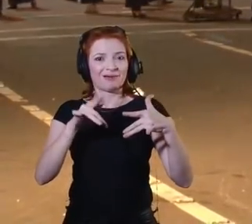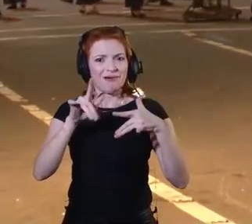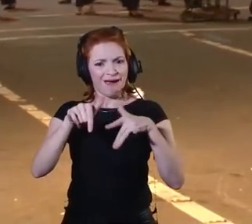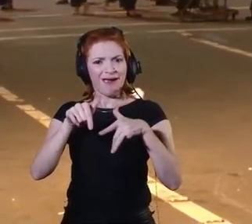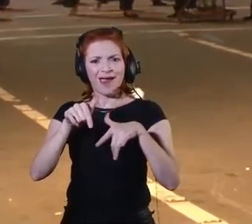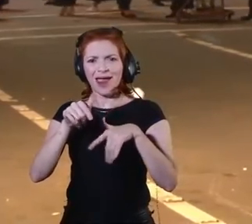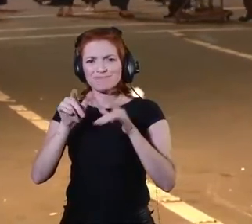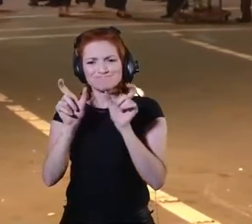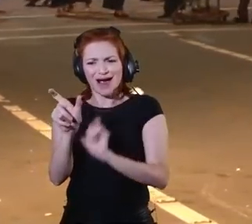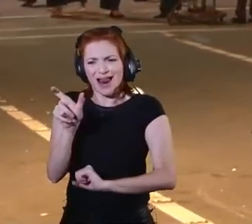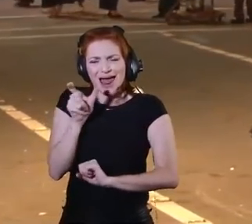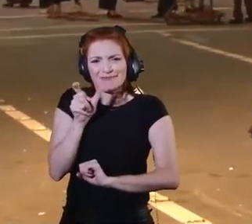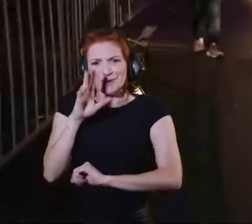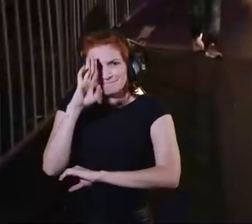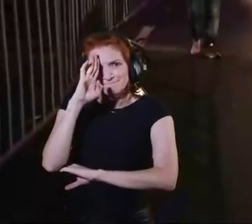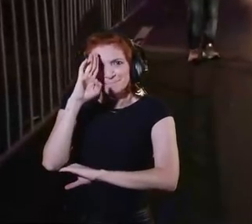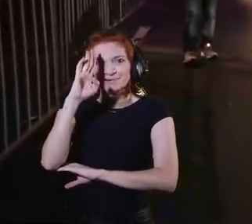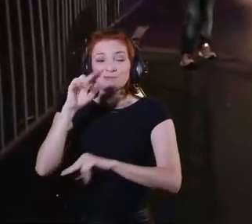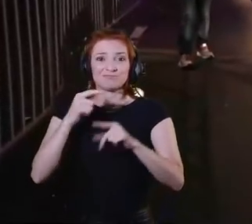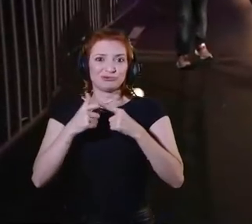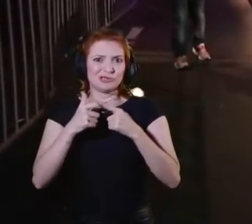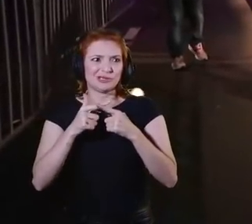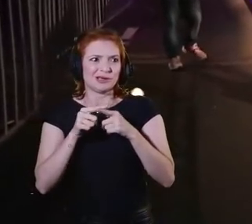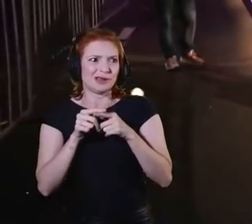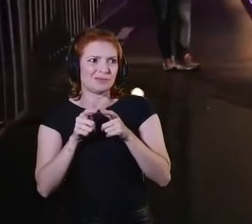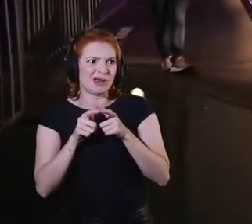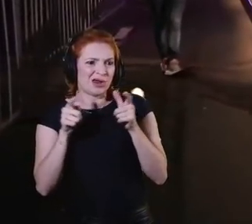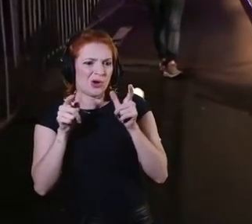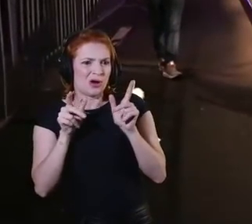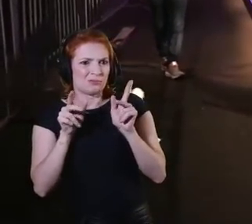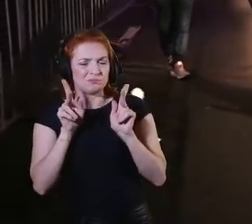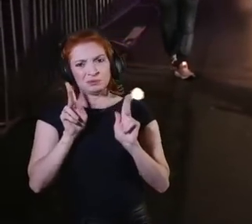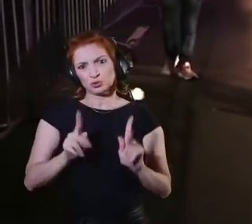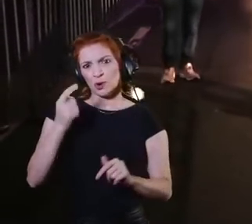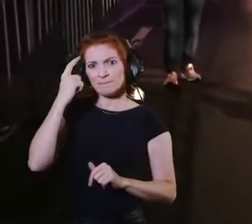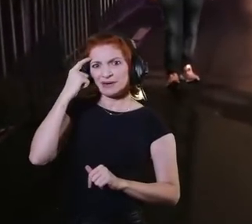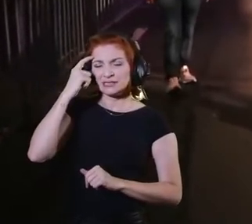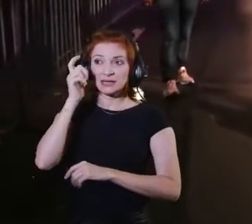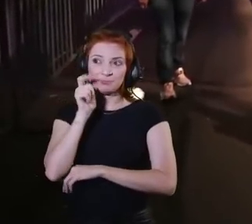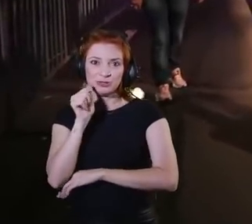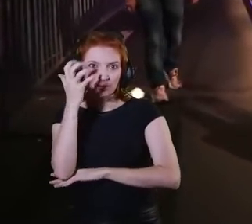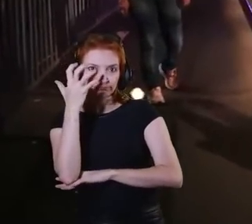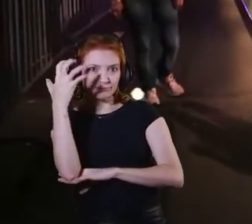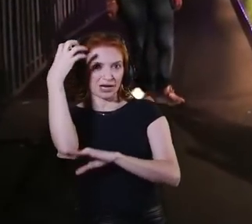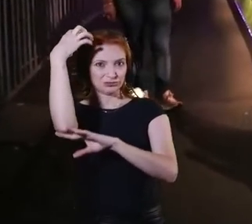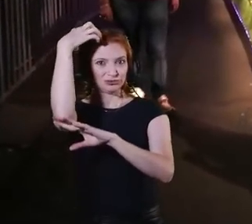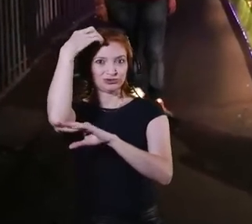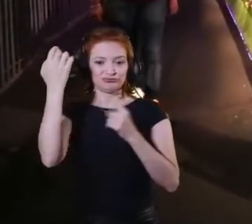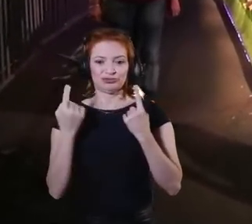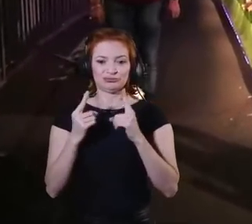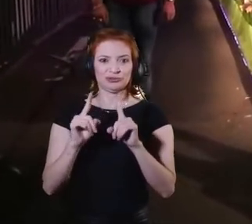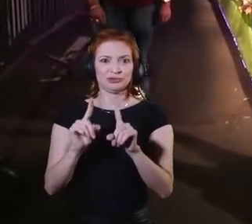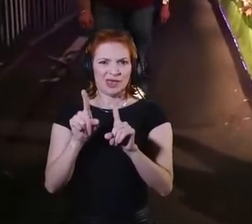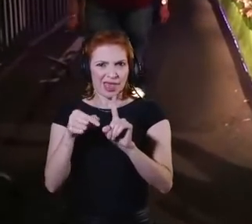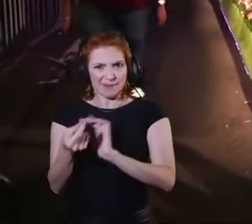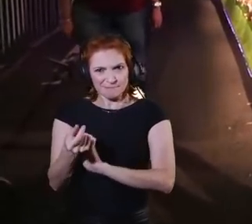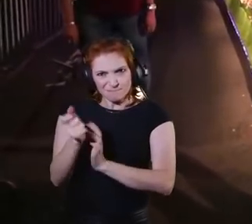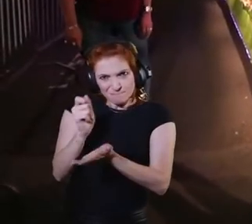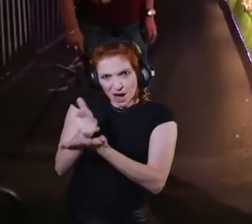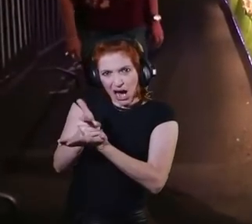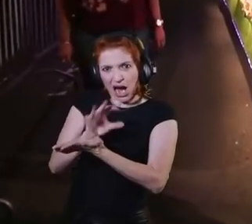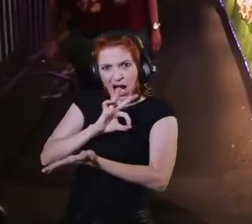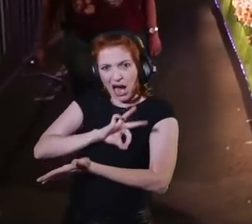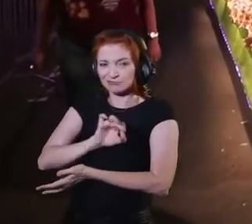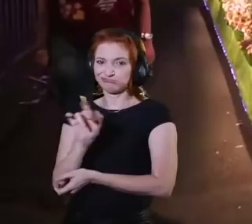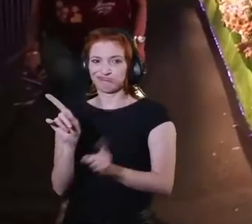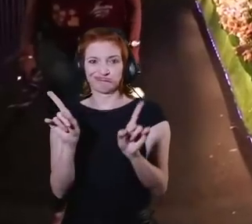uva, né? Porque muitas pessoas pensam que as embaixatrizes, a rainha e as princesas são renumeradas, né? Na